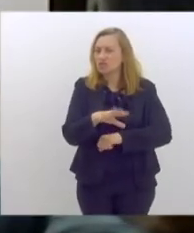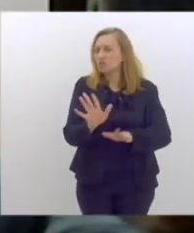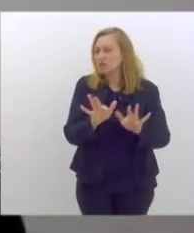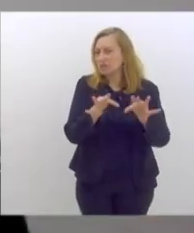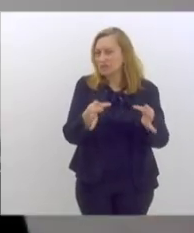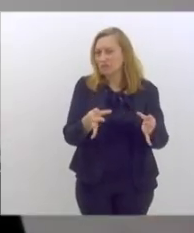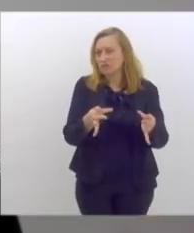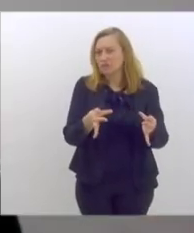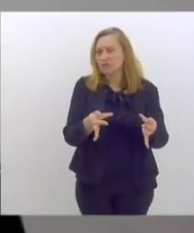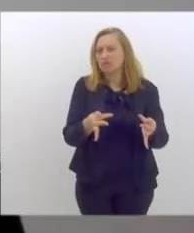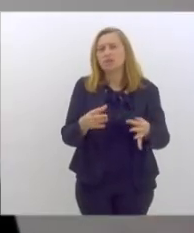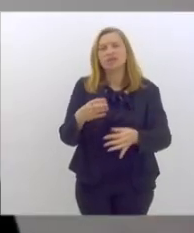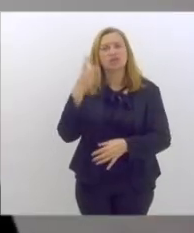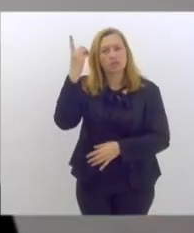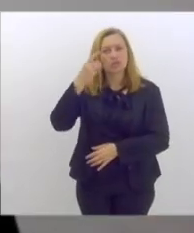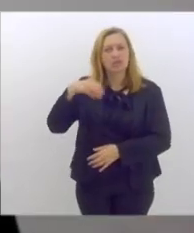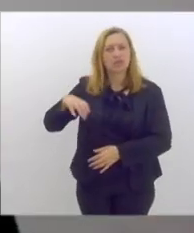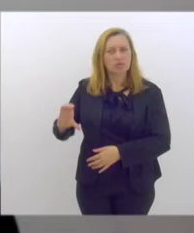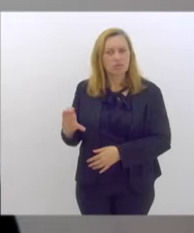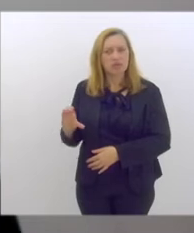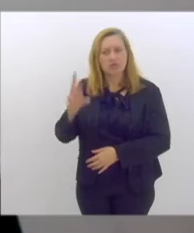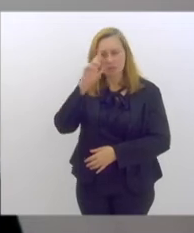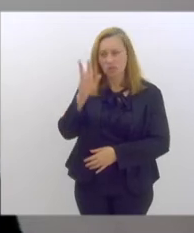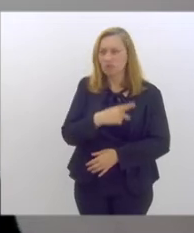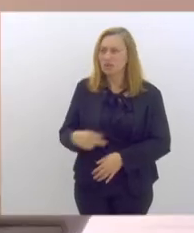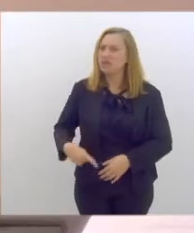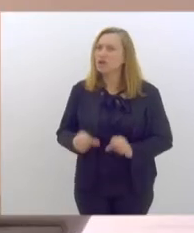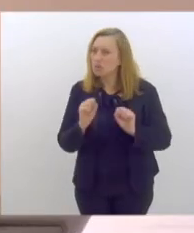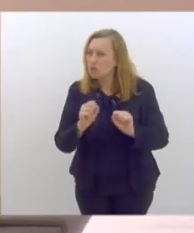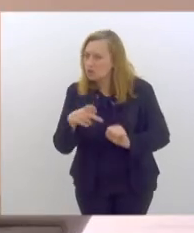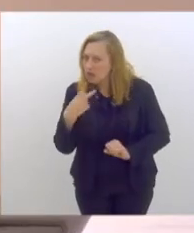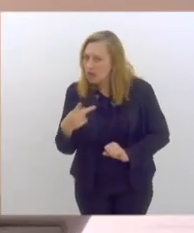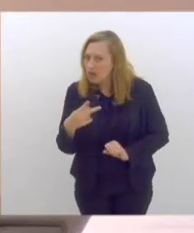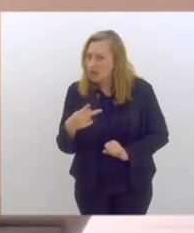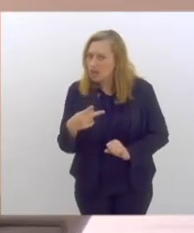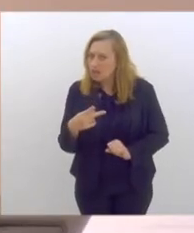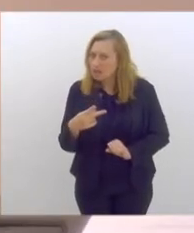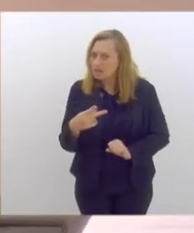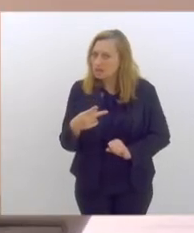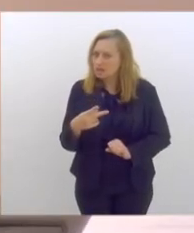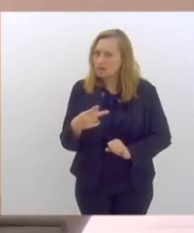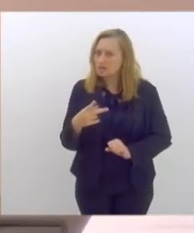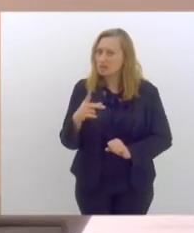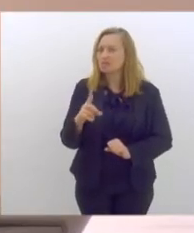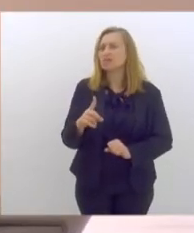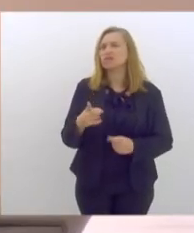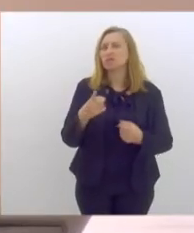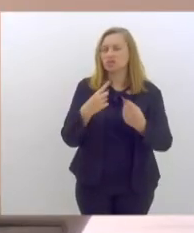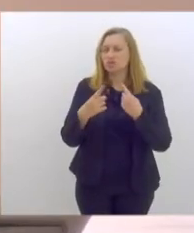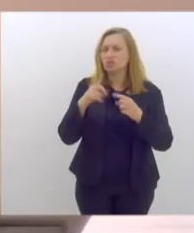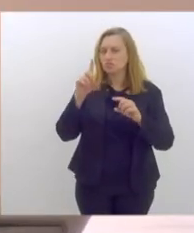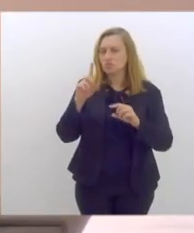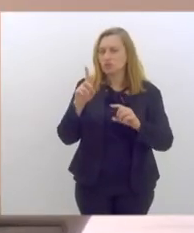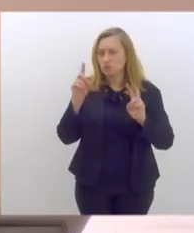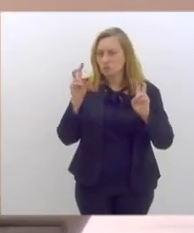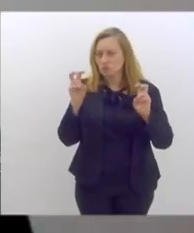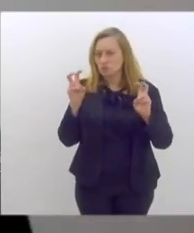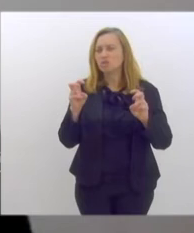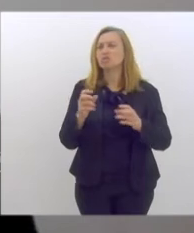simples o carro vermelho aqui você Presidente me dá me dá o direito de discutir essa questão